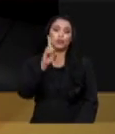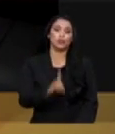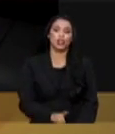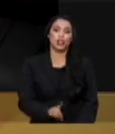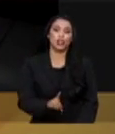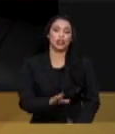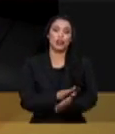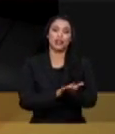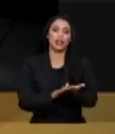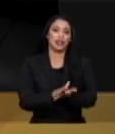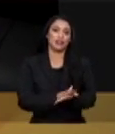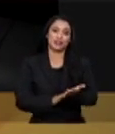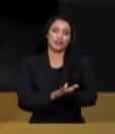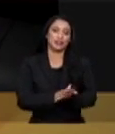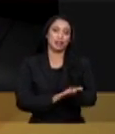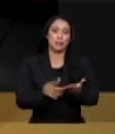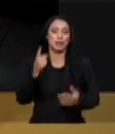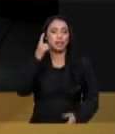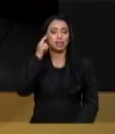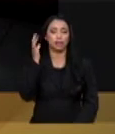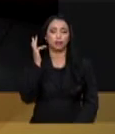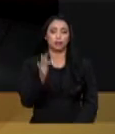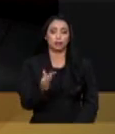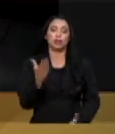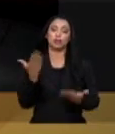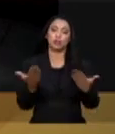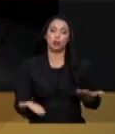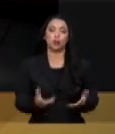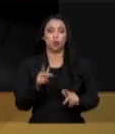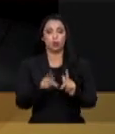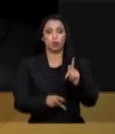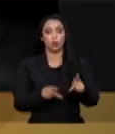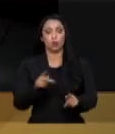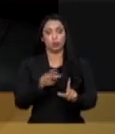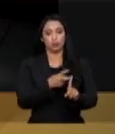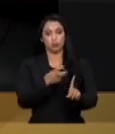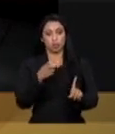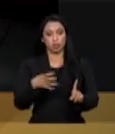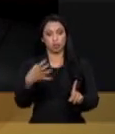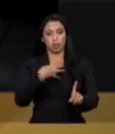nossos próprios destinos. É diante disso que os povos indígenas da Bahia e do